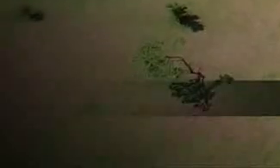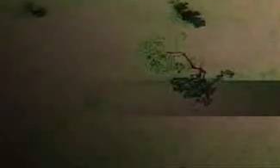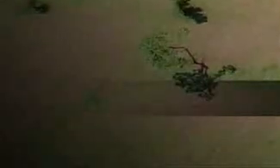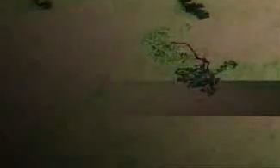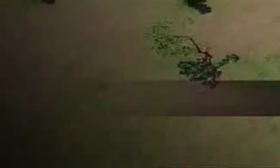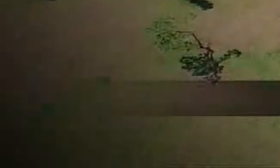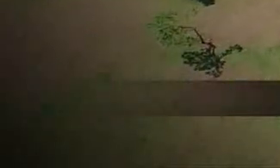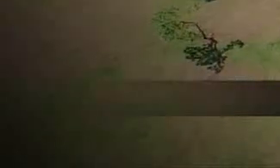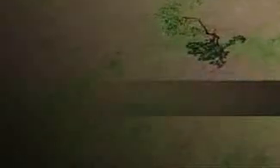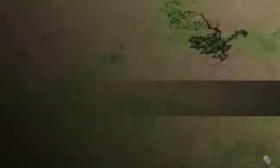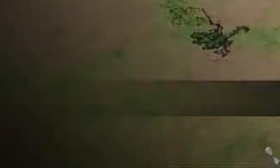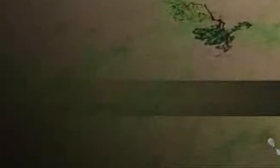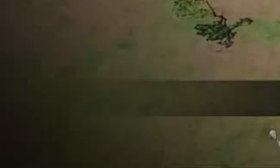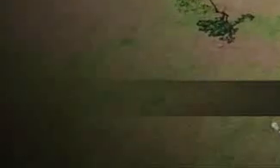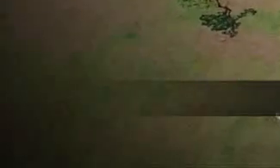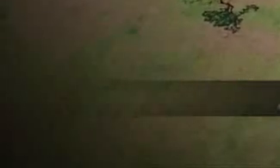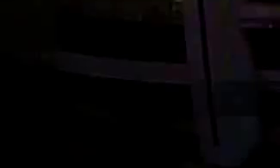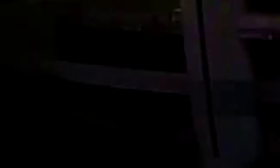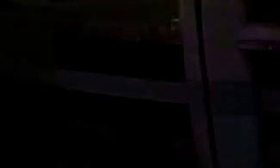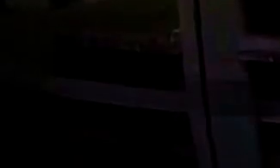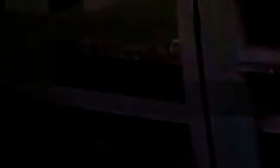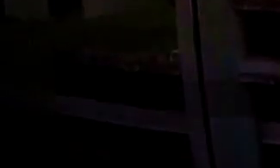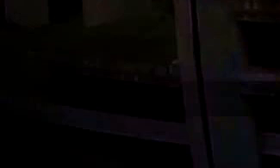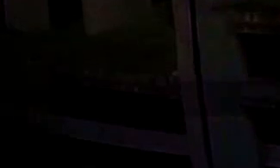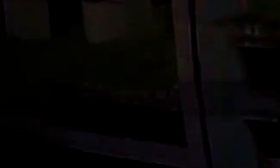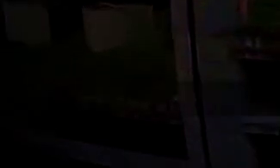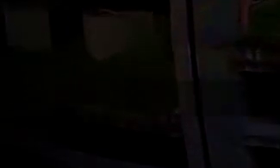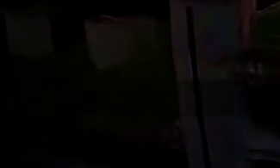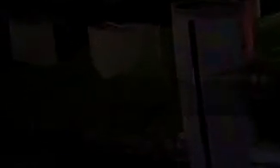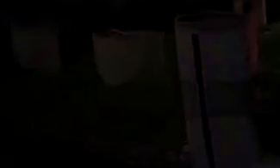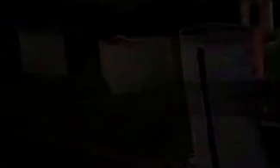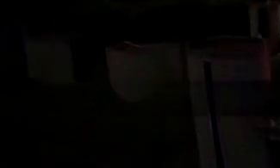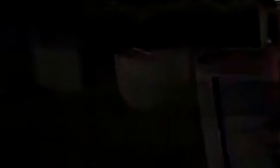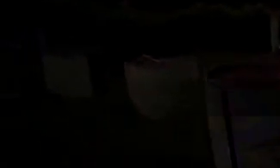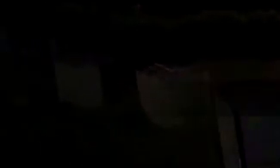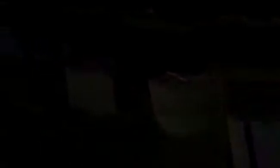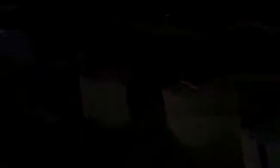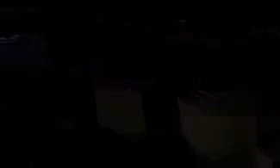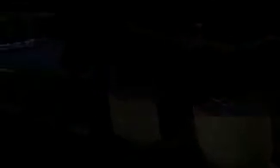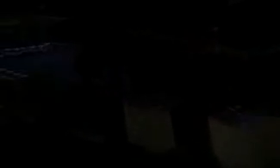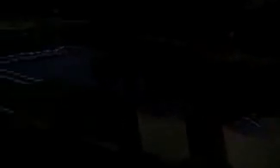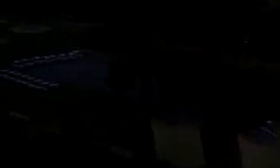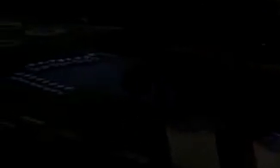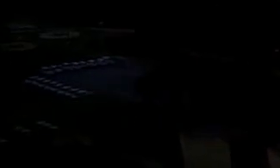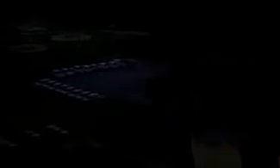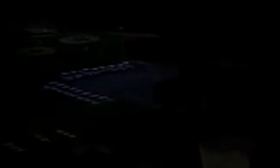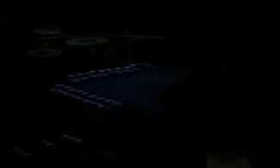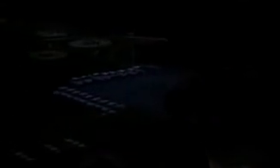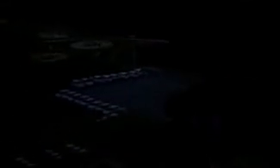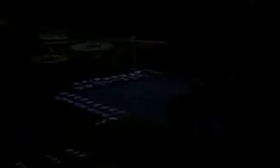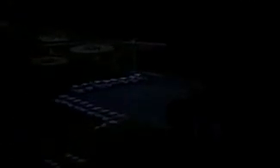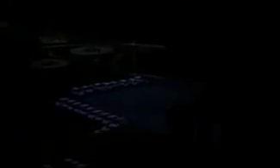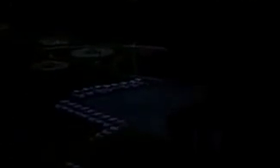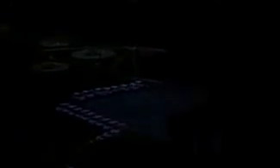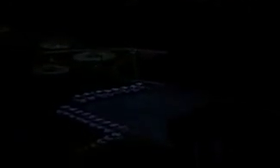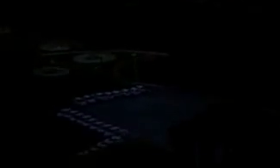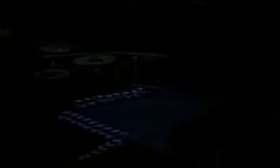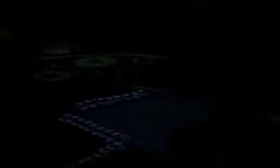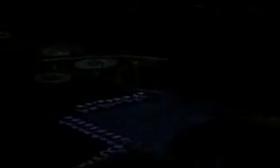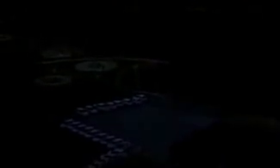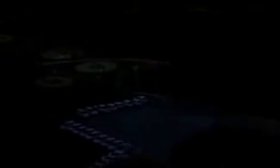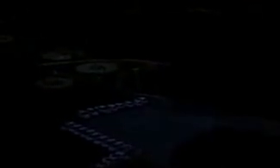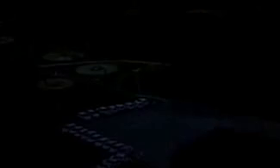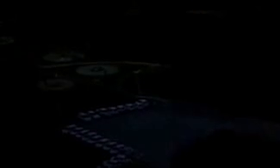símbolo, o lábaro que o sentas estrelado. Bendito o verde louro dessa